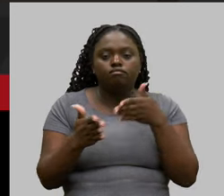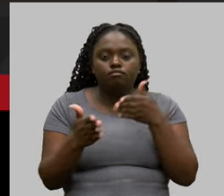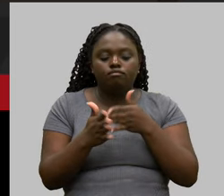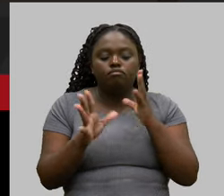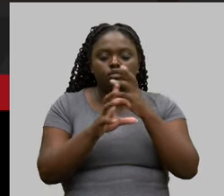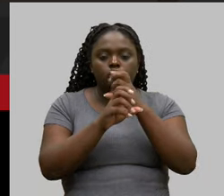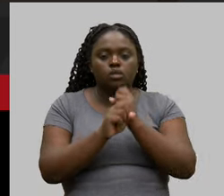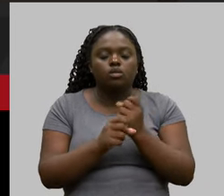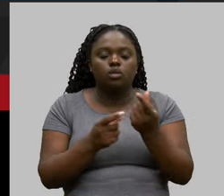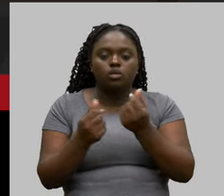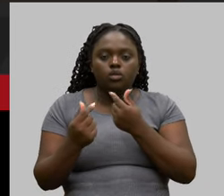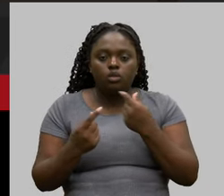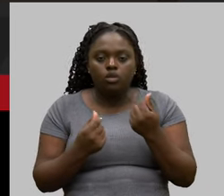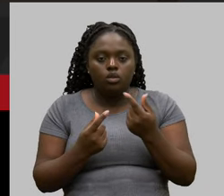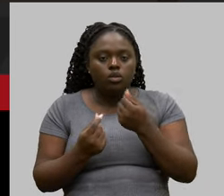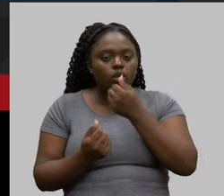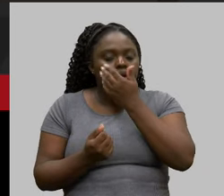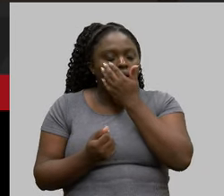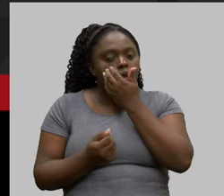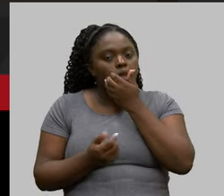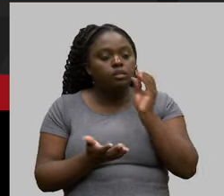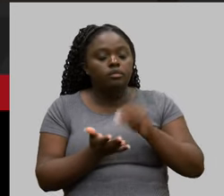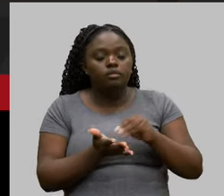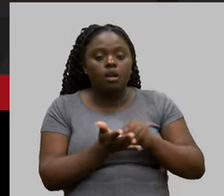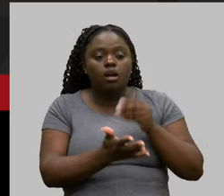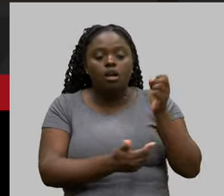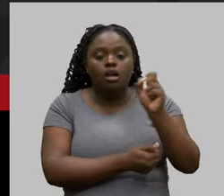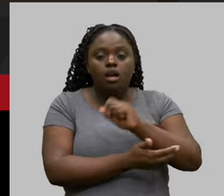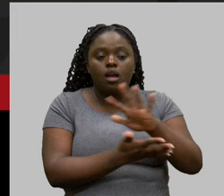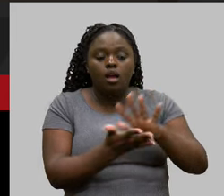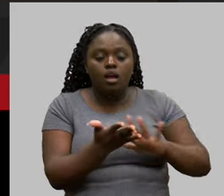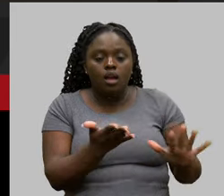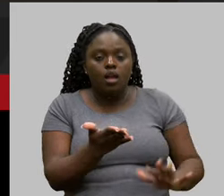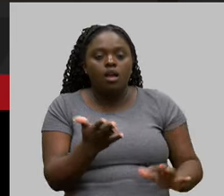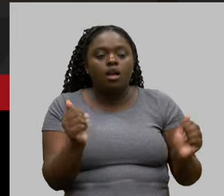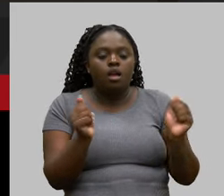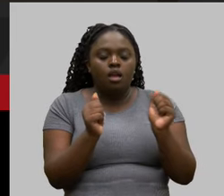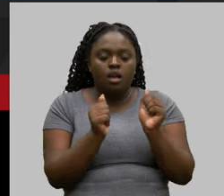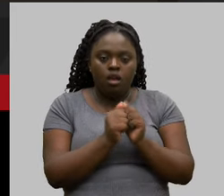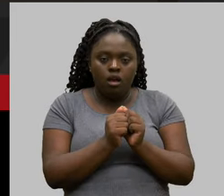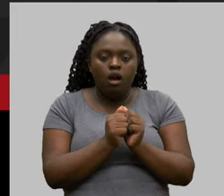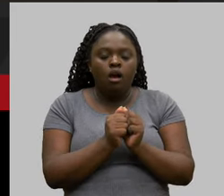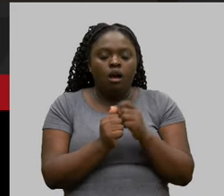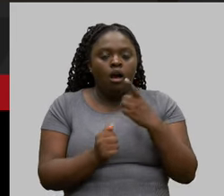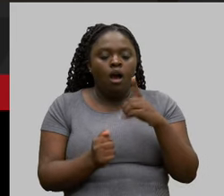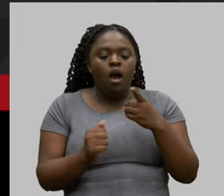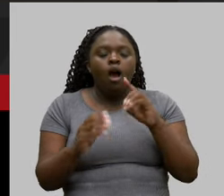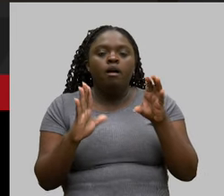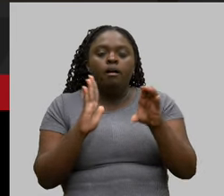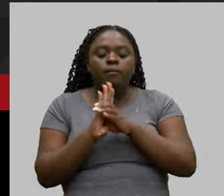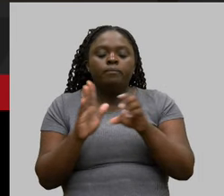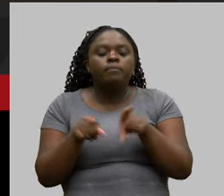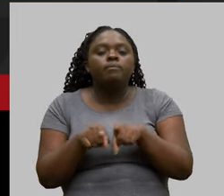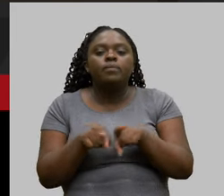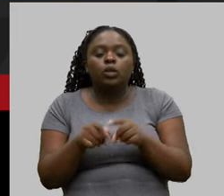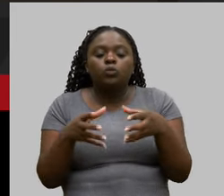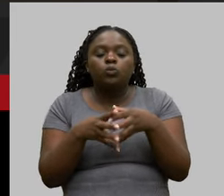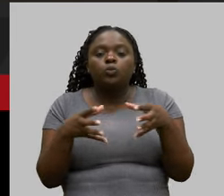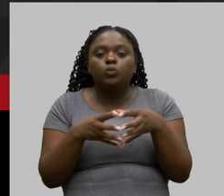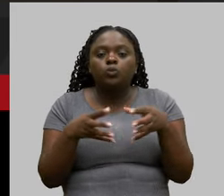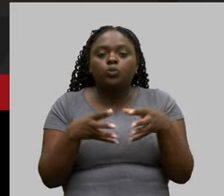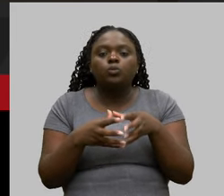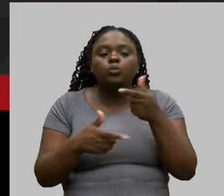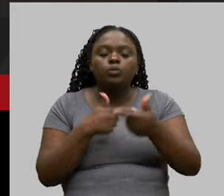proventos na de inatividade ao teto constitucional e o regime de previdên dos Servidores Públicos titular de cargo